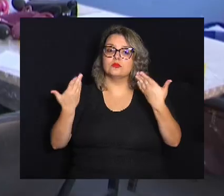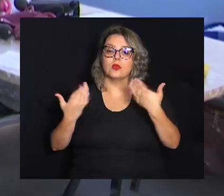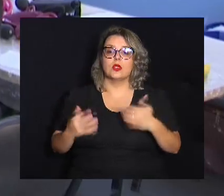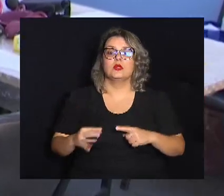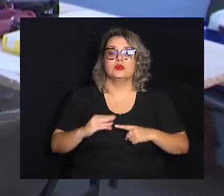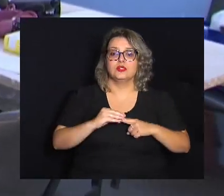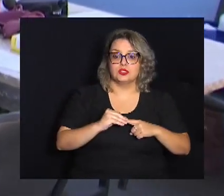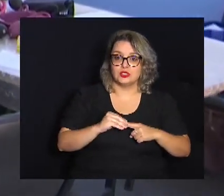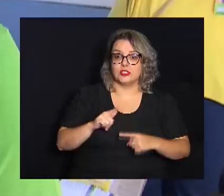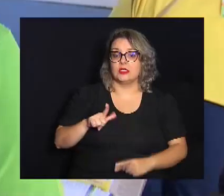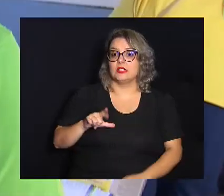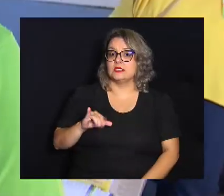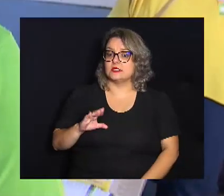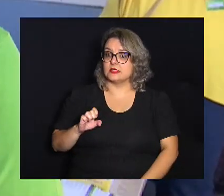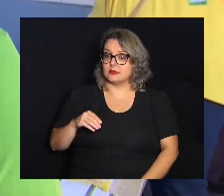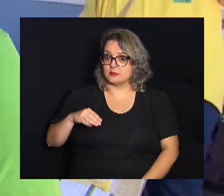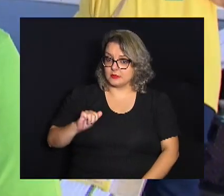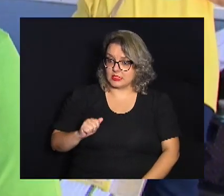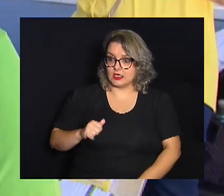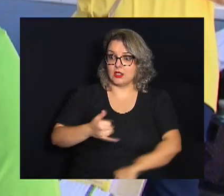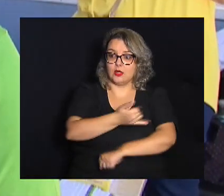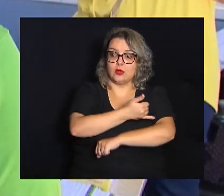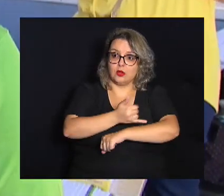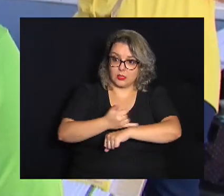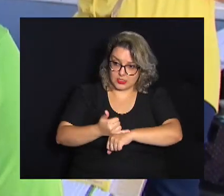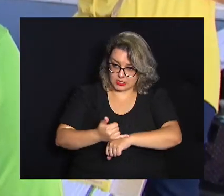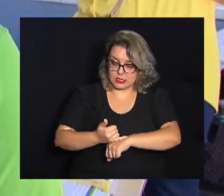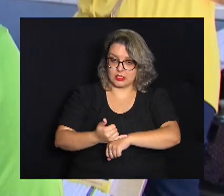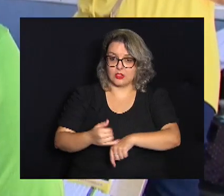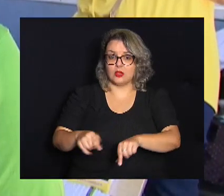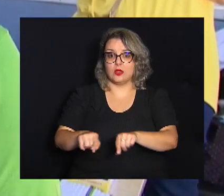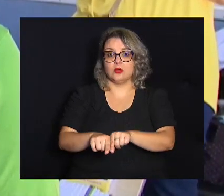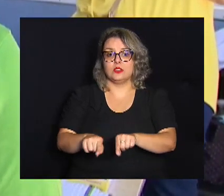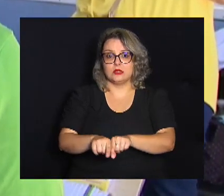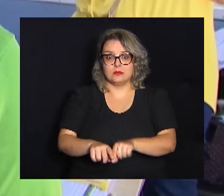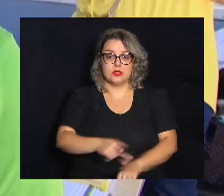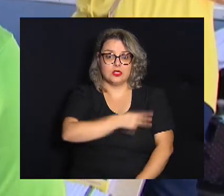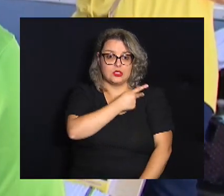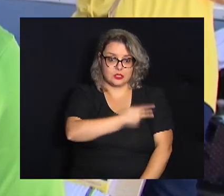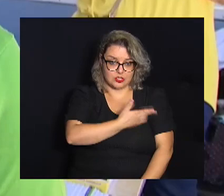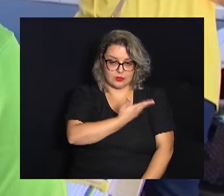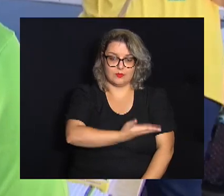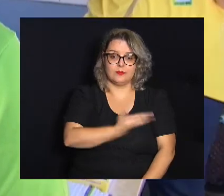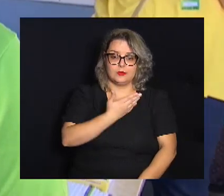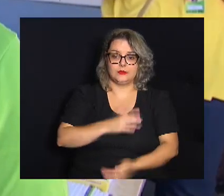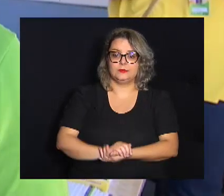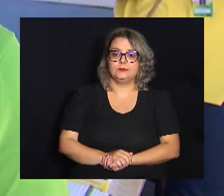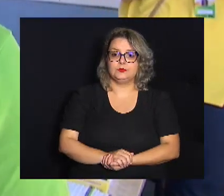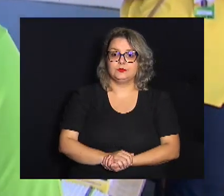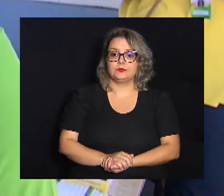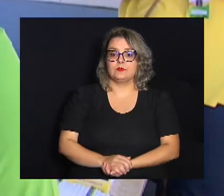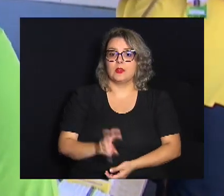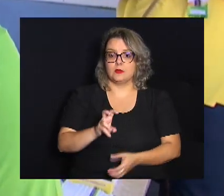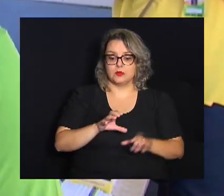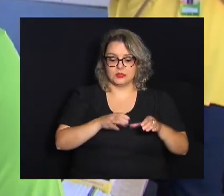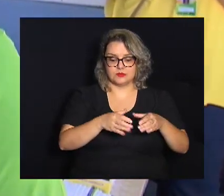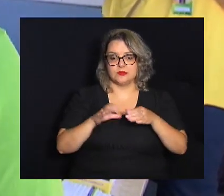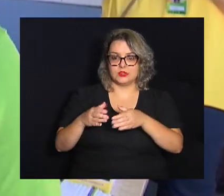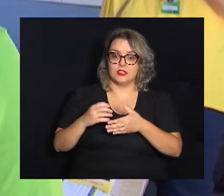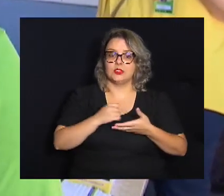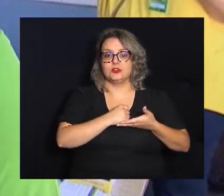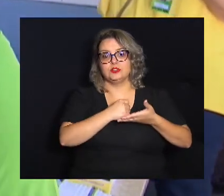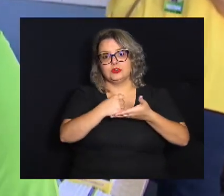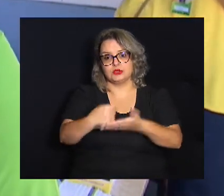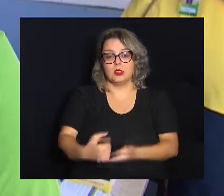colesterol e pressão arterial. É a disponibilidade dos alunos de enfermagem. Nós temos 5 equipes e aí nós trazemos para